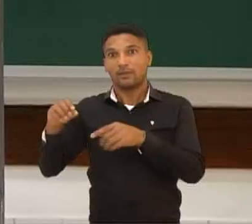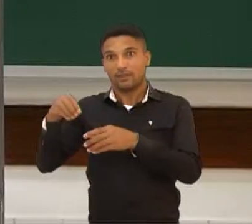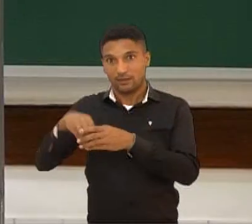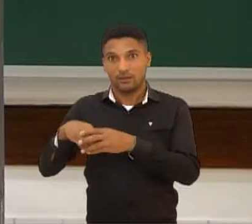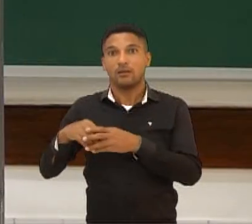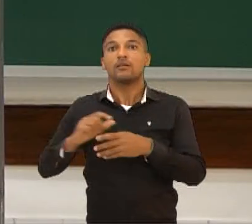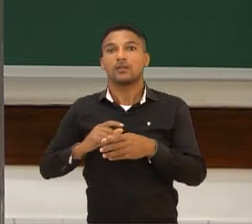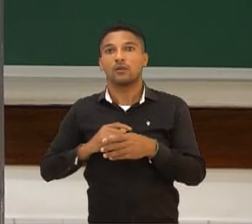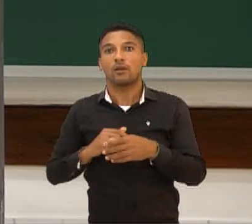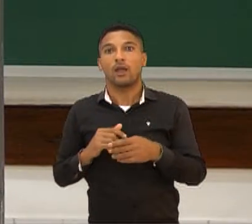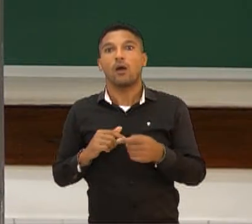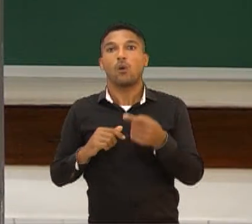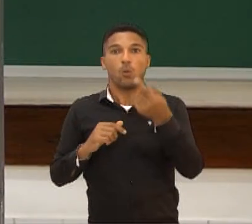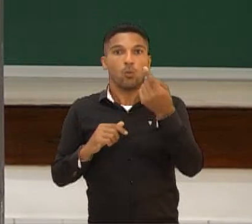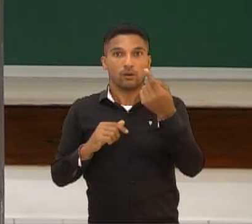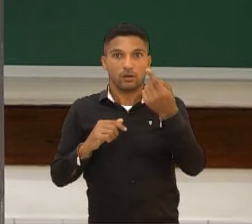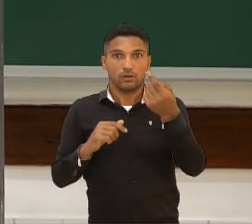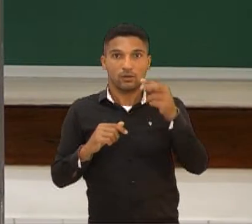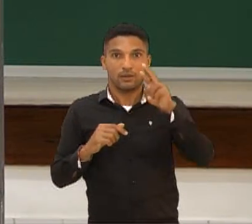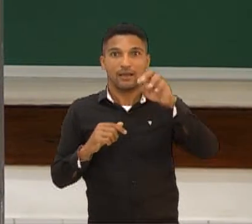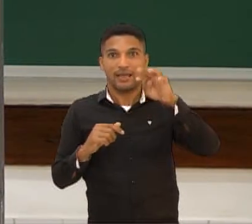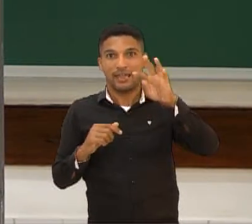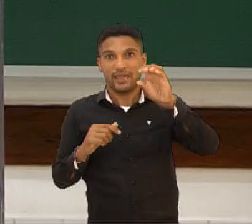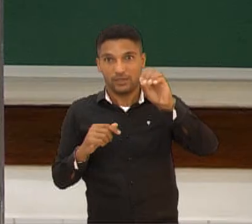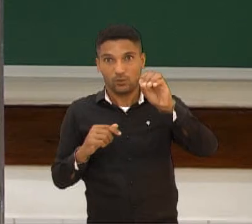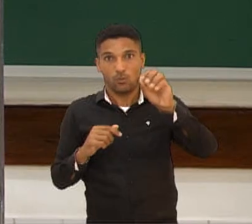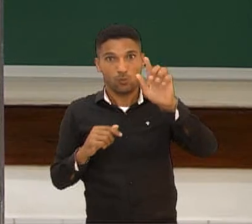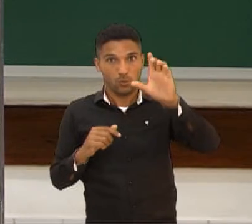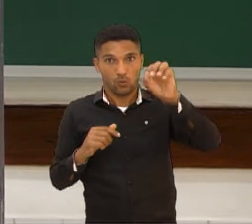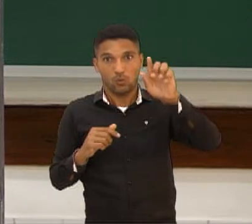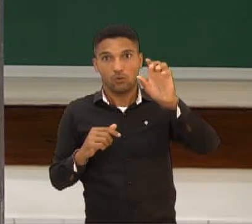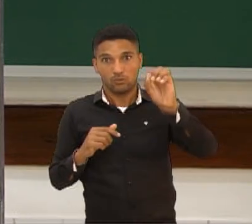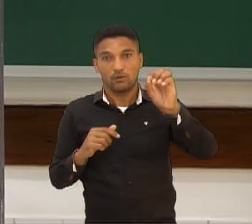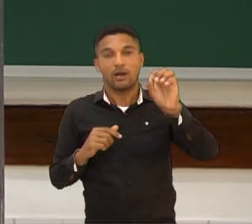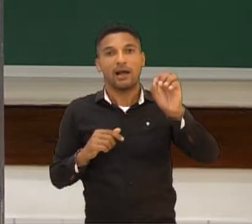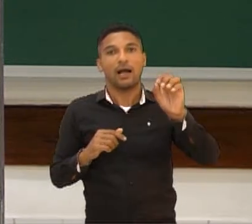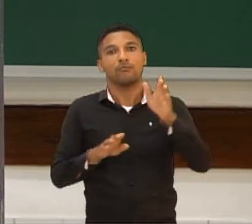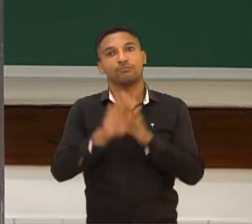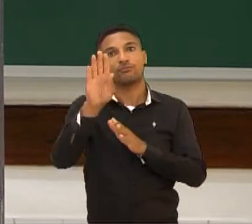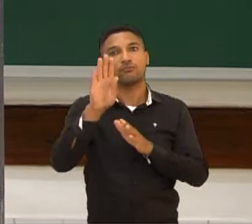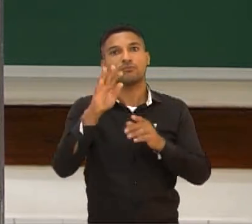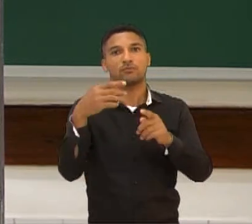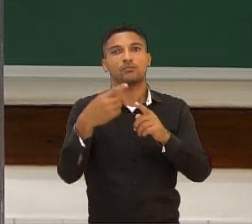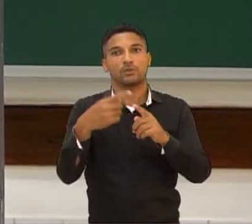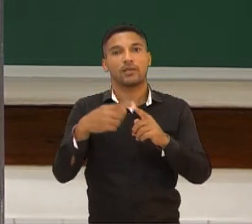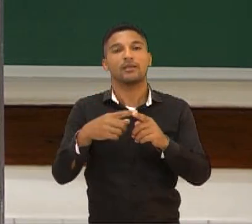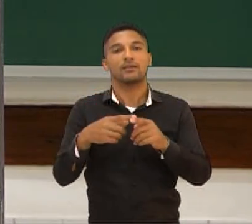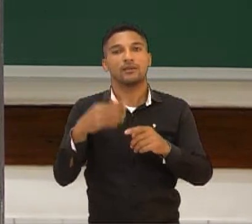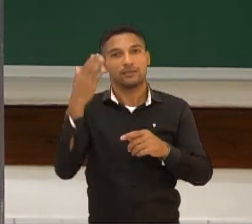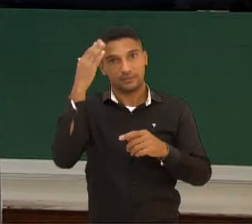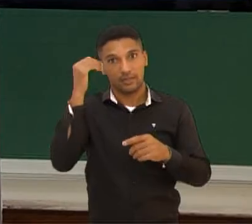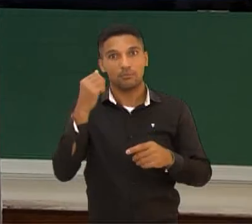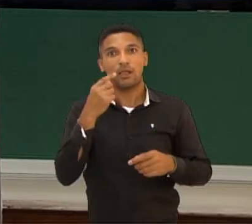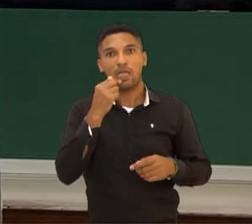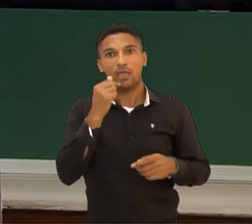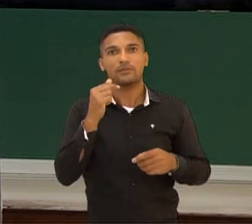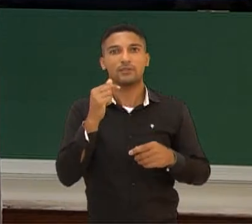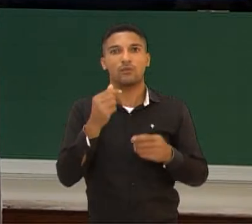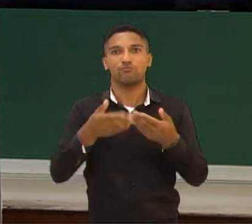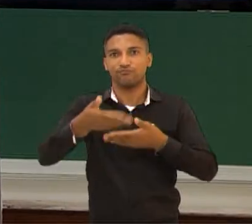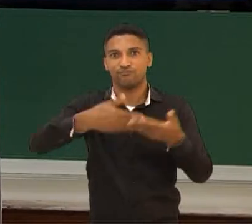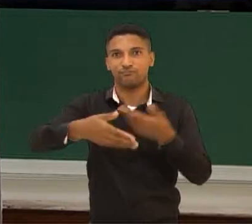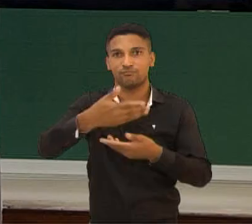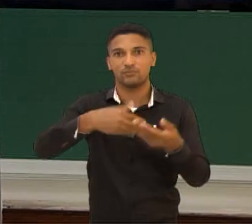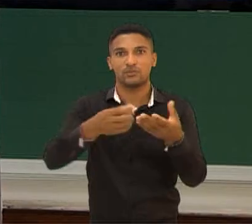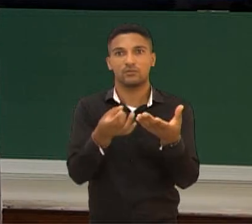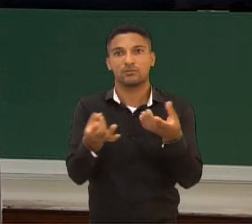ele se destaca pelo comércio do sal, né, e do ferro. Eles também são grandes metalúrgicos,